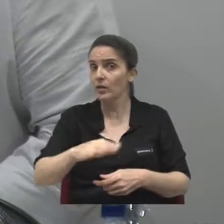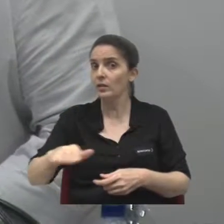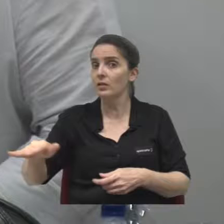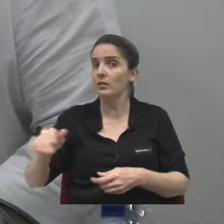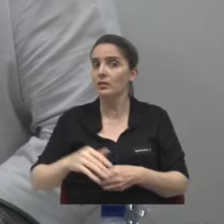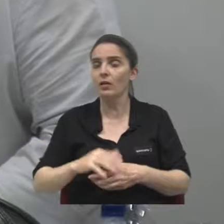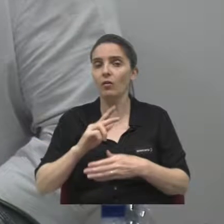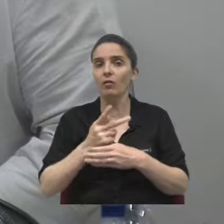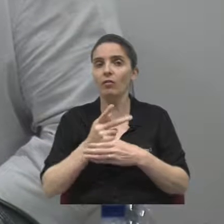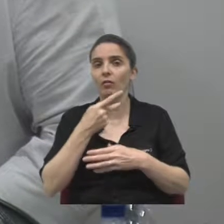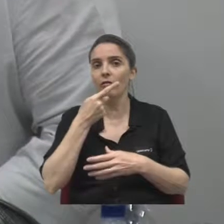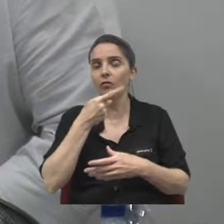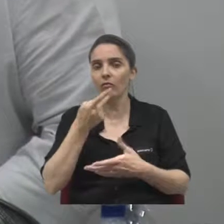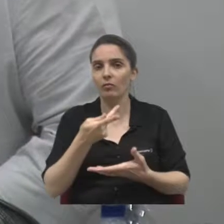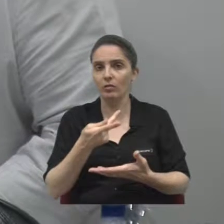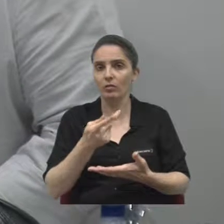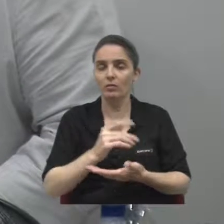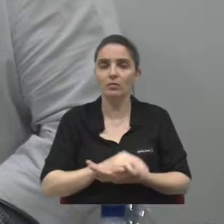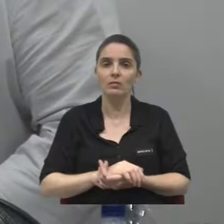a questão